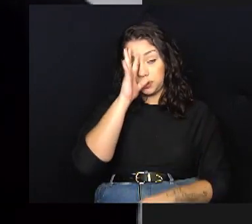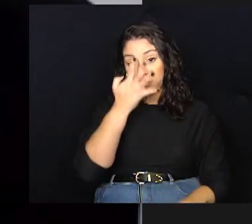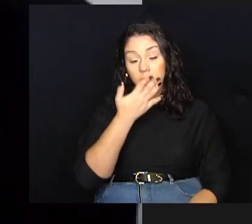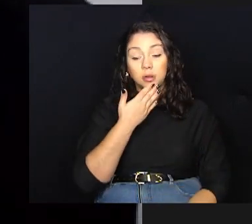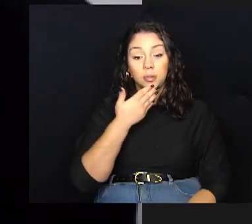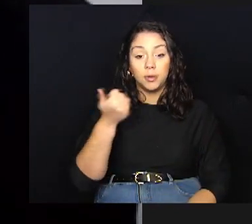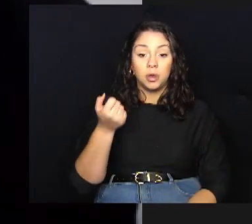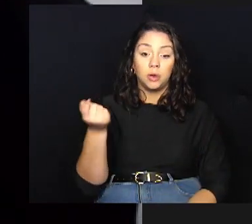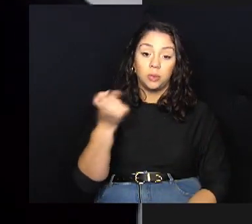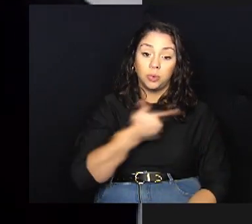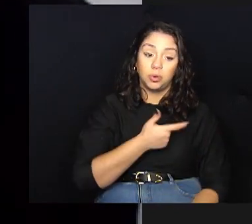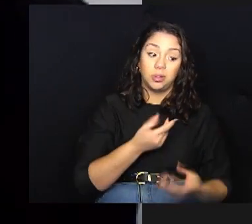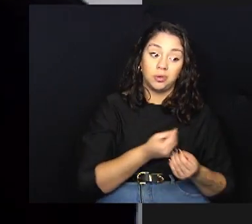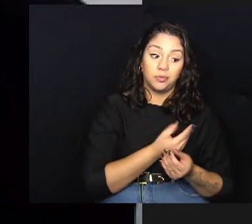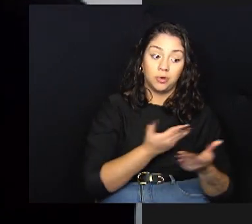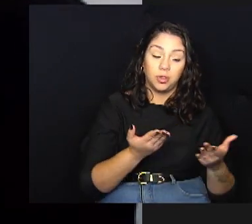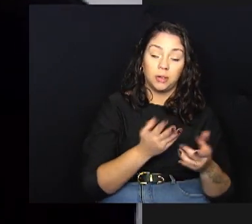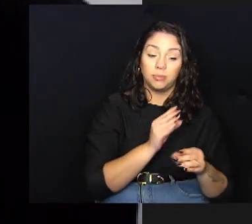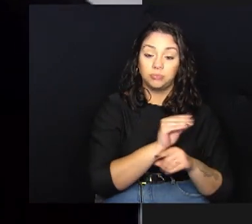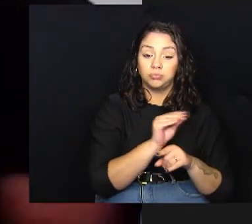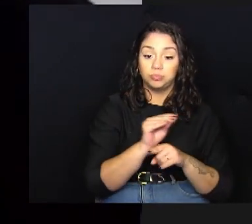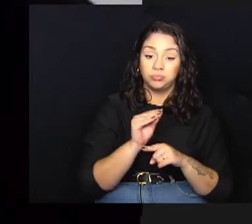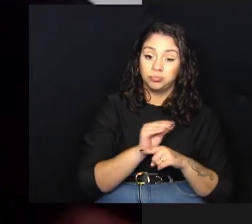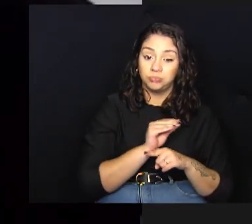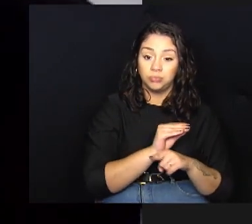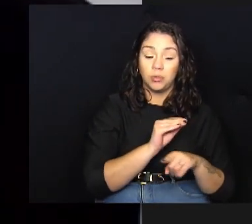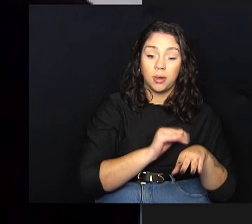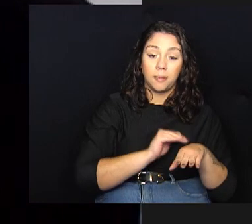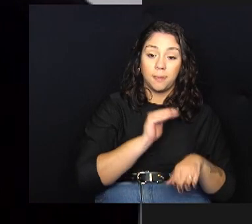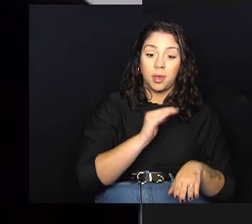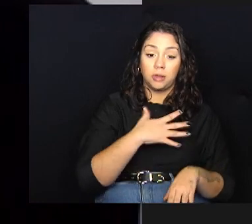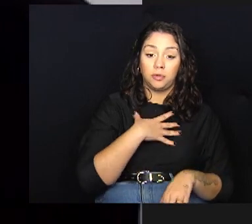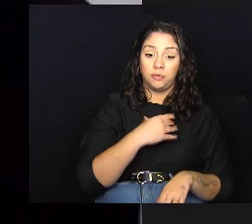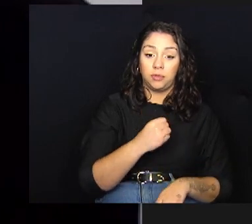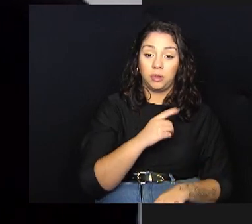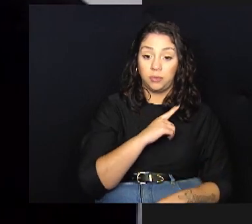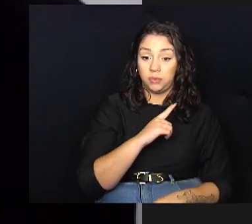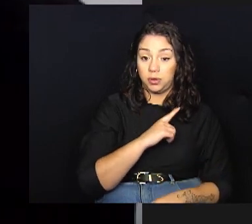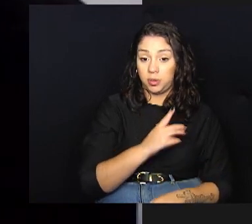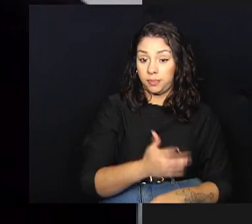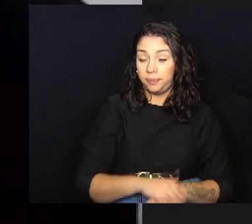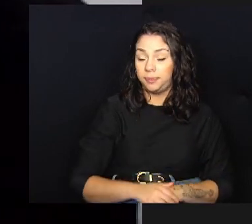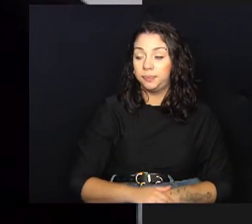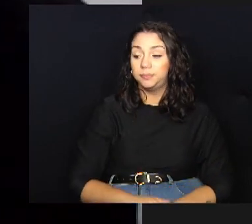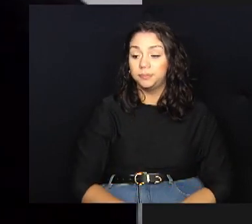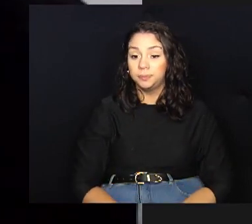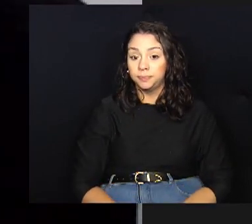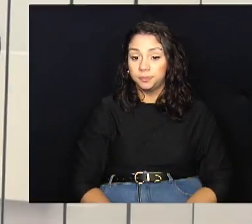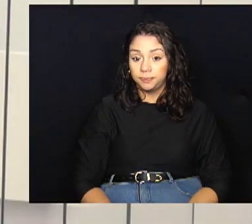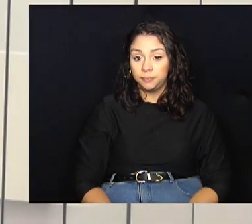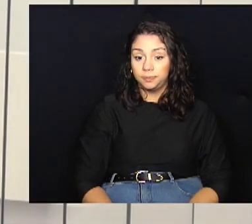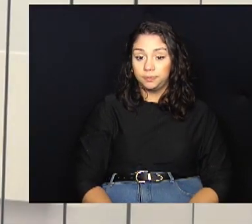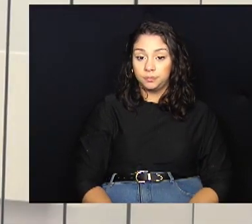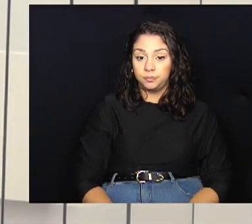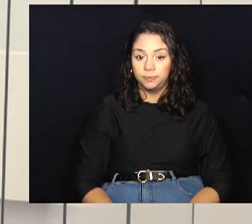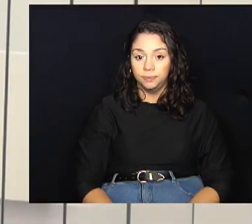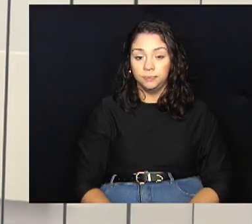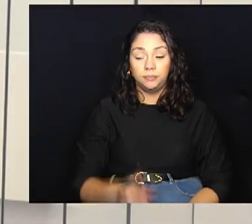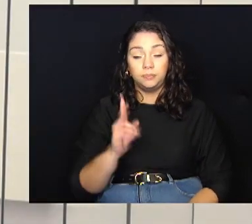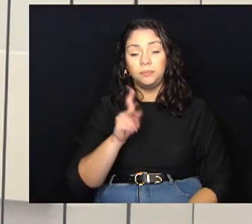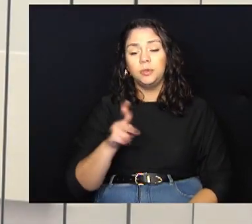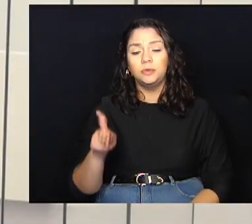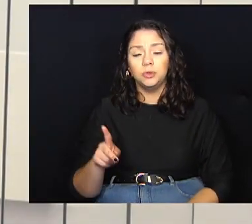que oferecer recursos para aumentar a fecundidade Professor pela primeira vez